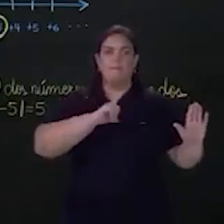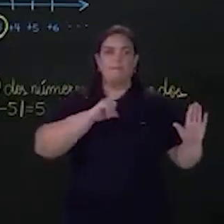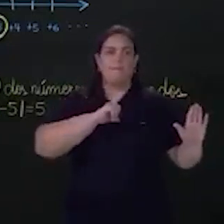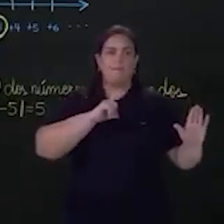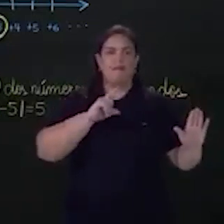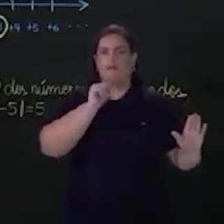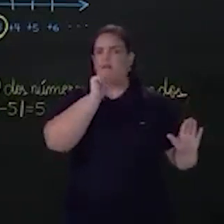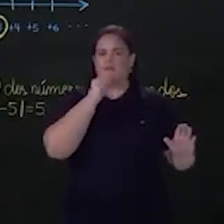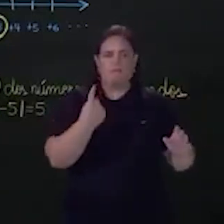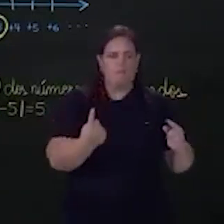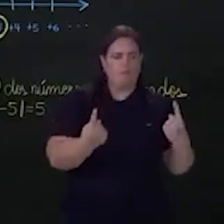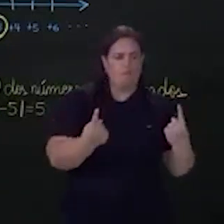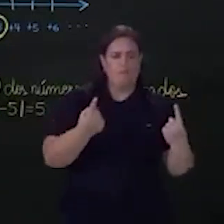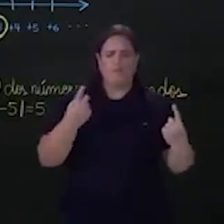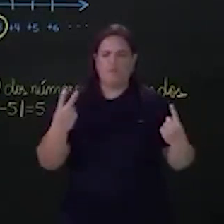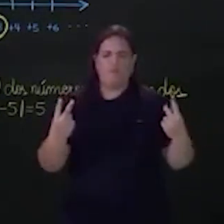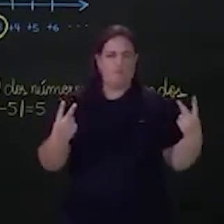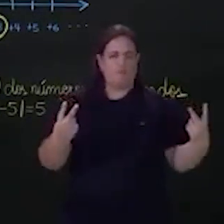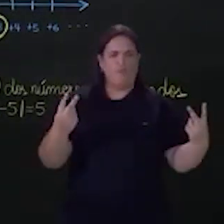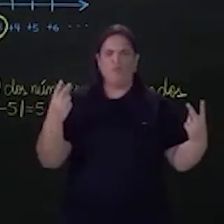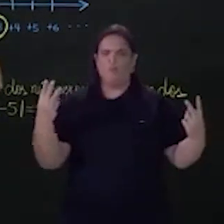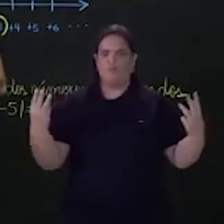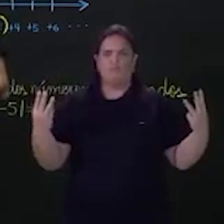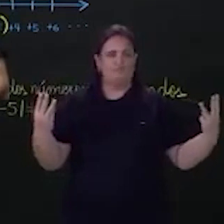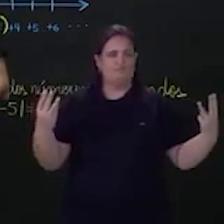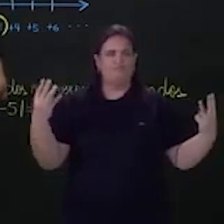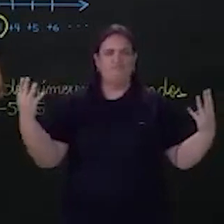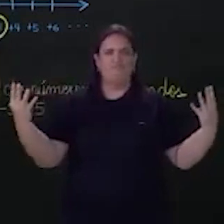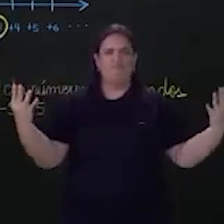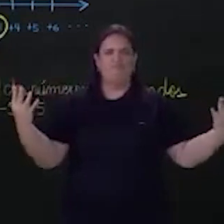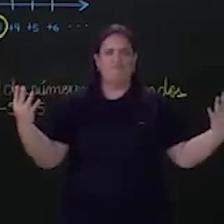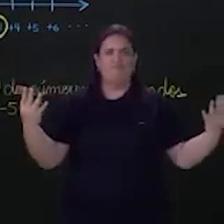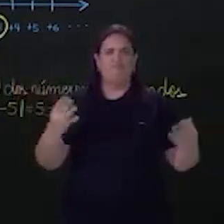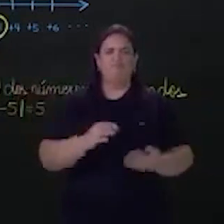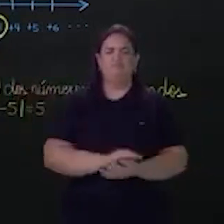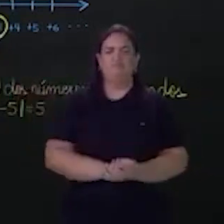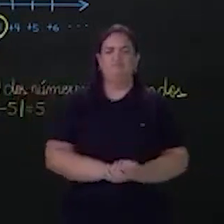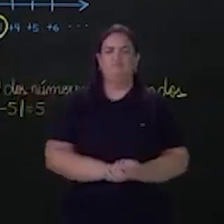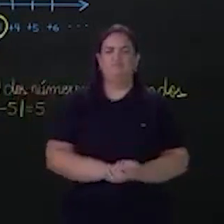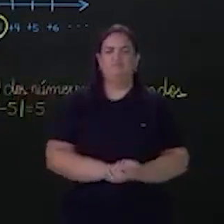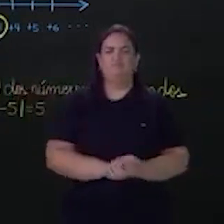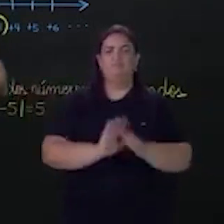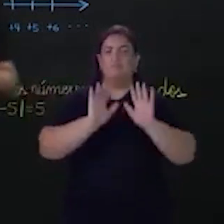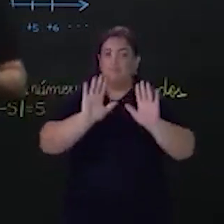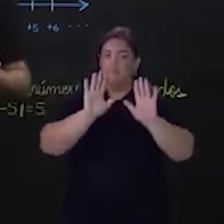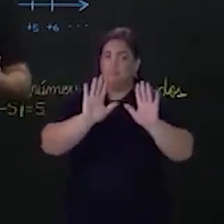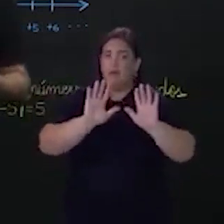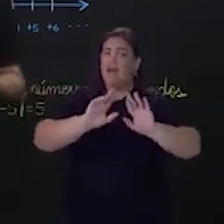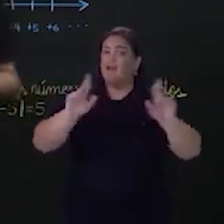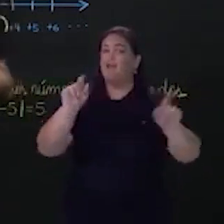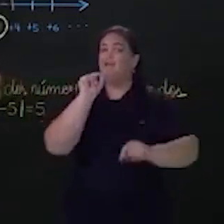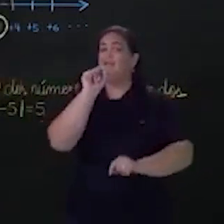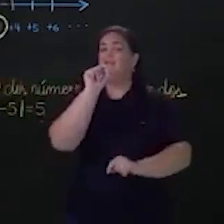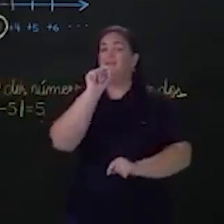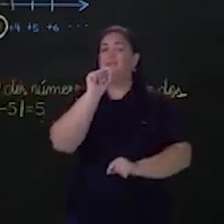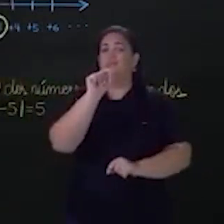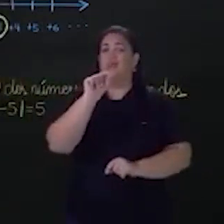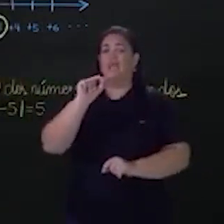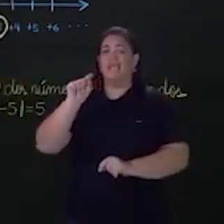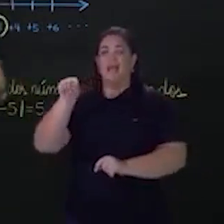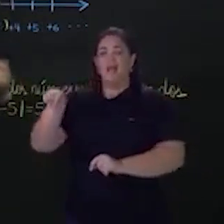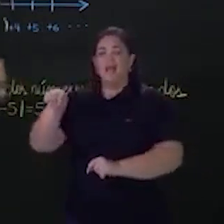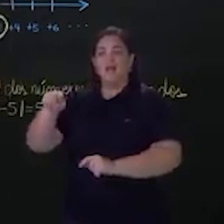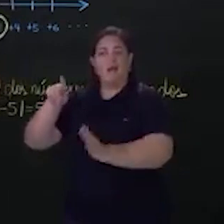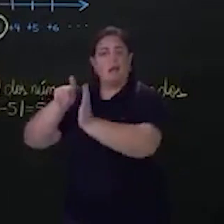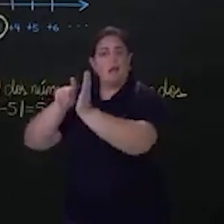com 1, 2 com 2, 3 com 3 e 4 com 4. Mas o que vai ser de diferente será o